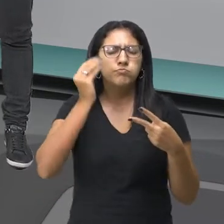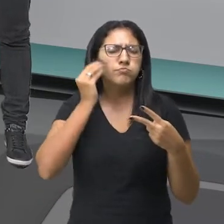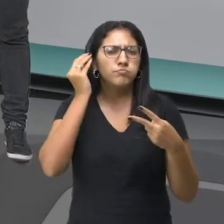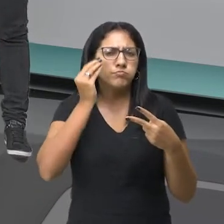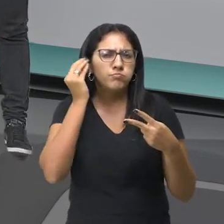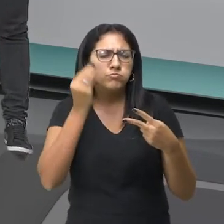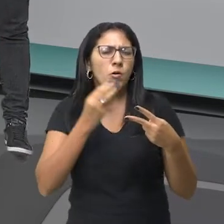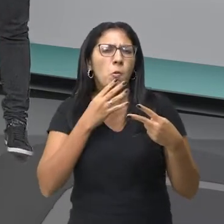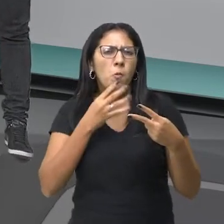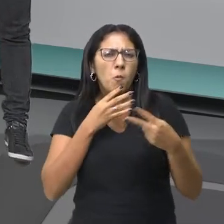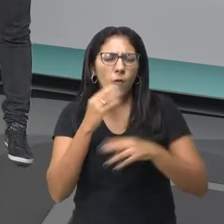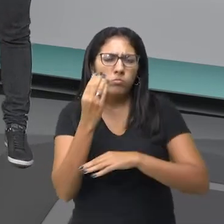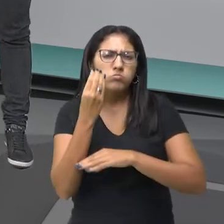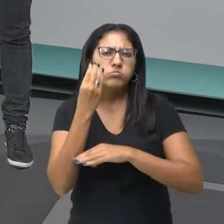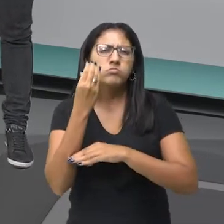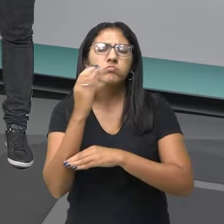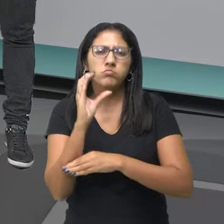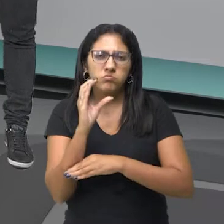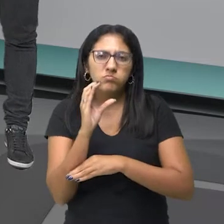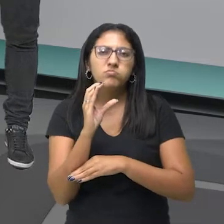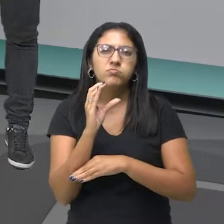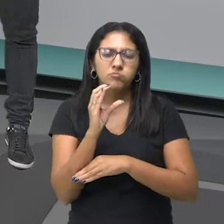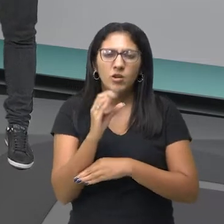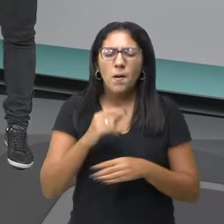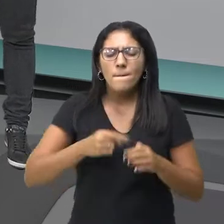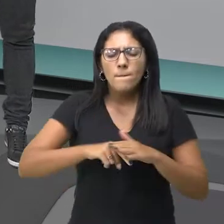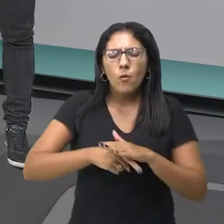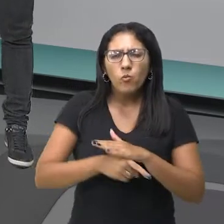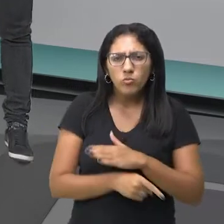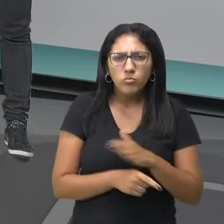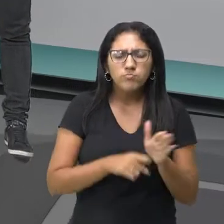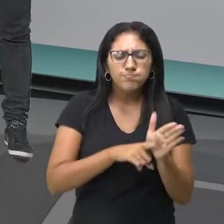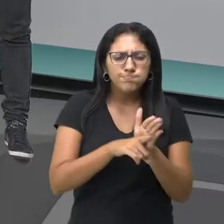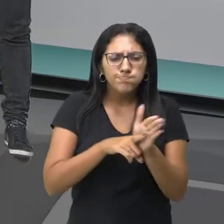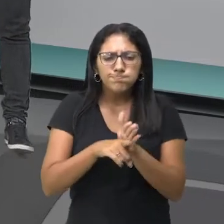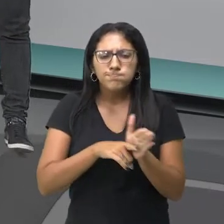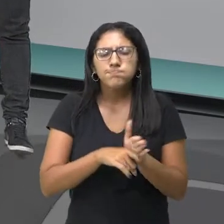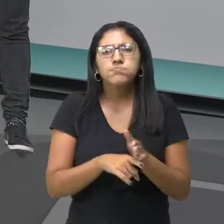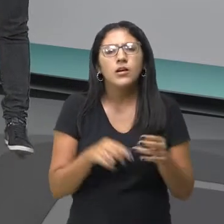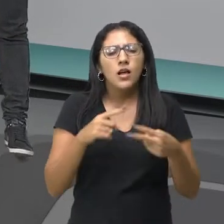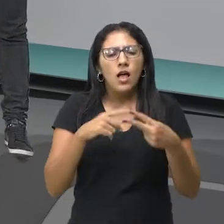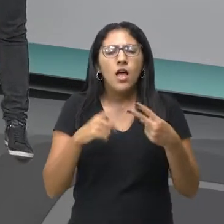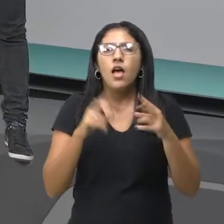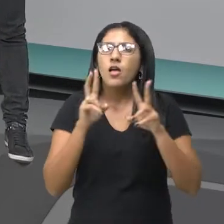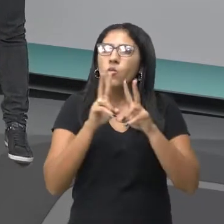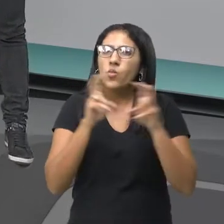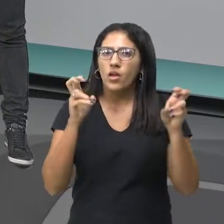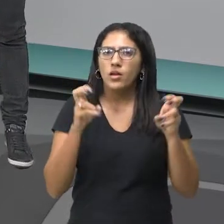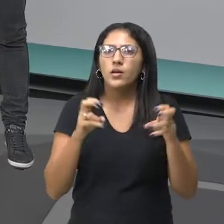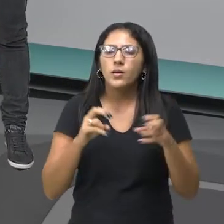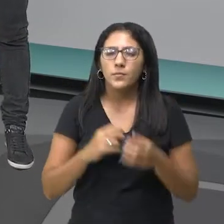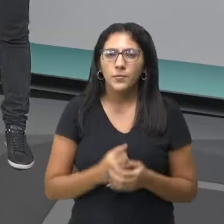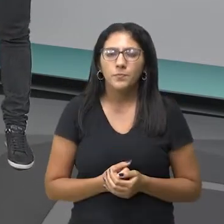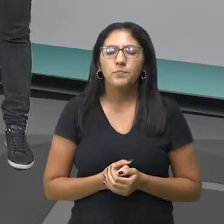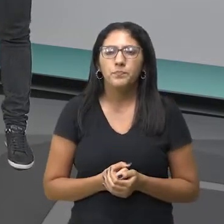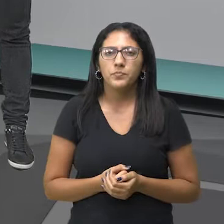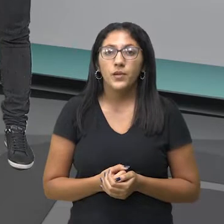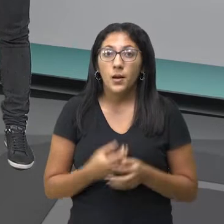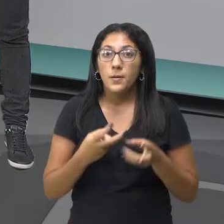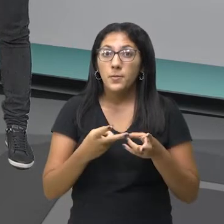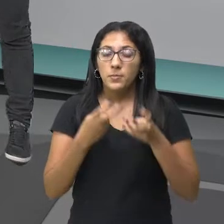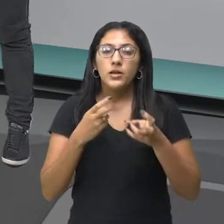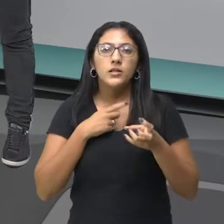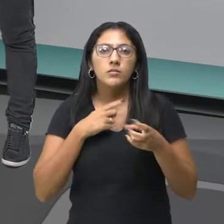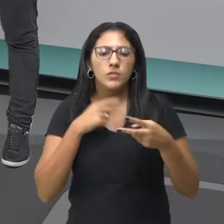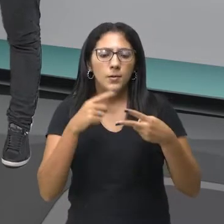pessoas que pesquisam, que têm um conhecimento aprofundado sobre este assunto. Então, percebo que para dar credibilidade